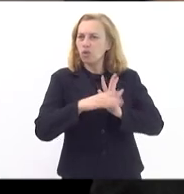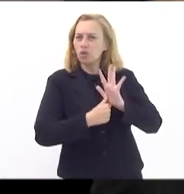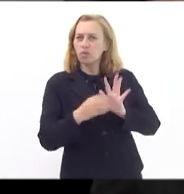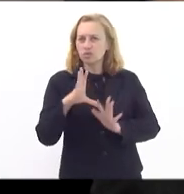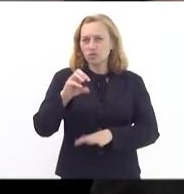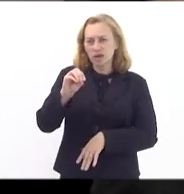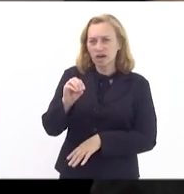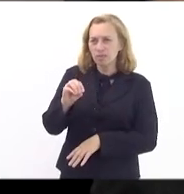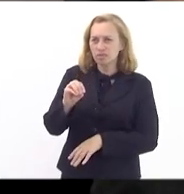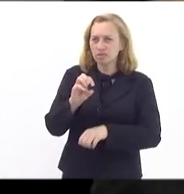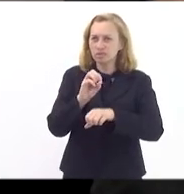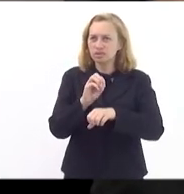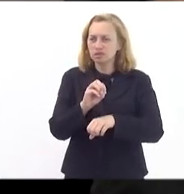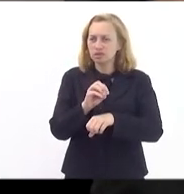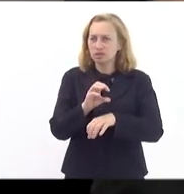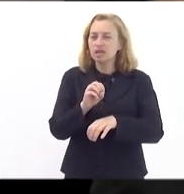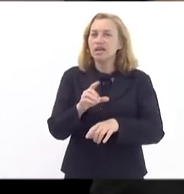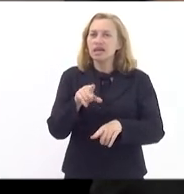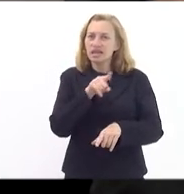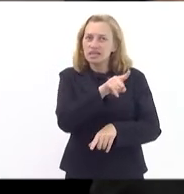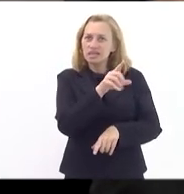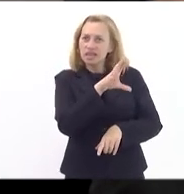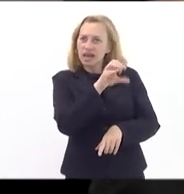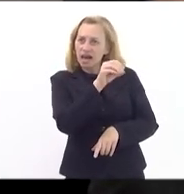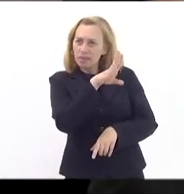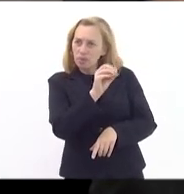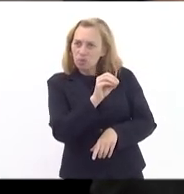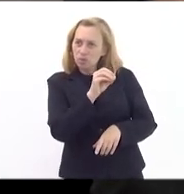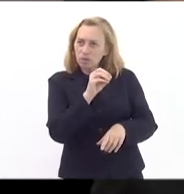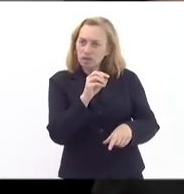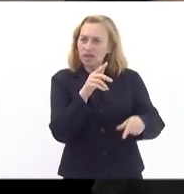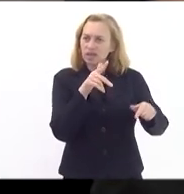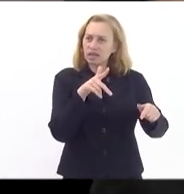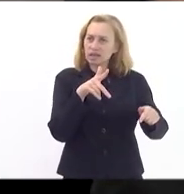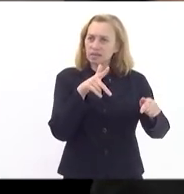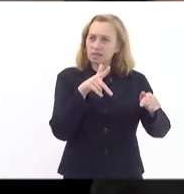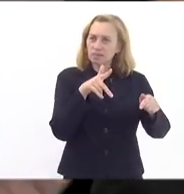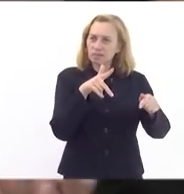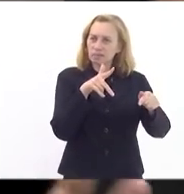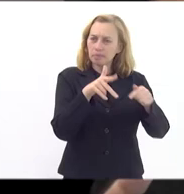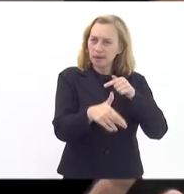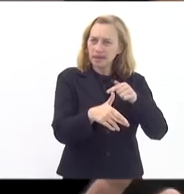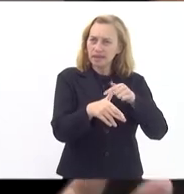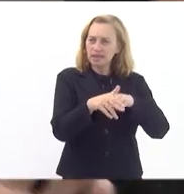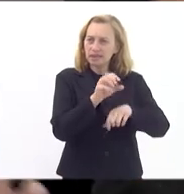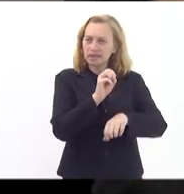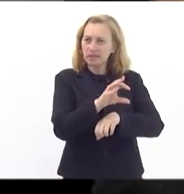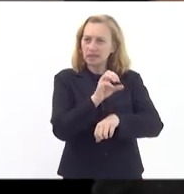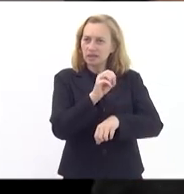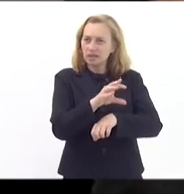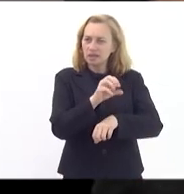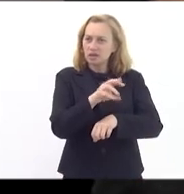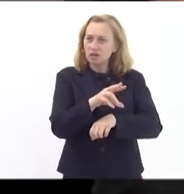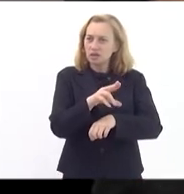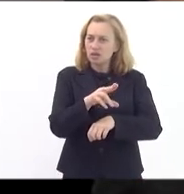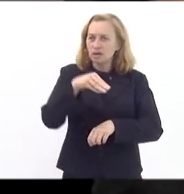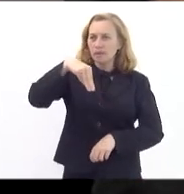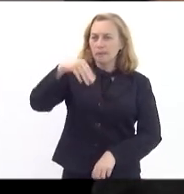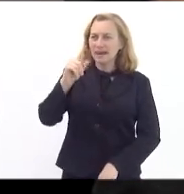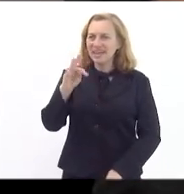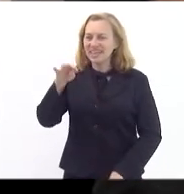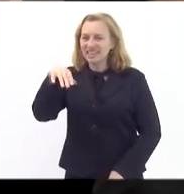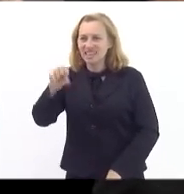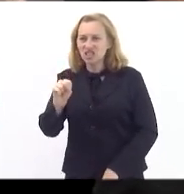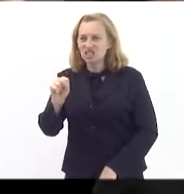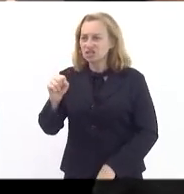do cabo de sinalização esse cabo ele interrompe a sinalização ou seja o maquinista não fala mais com o centro de controle